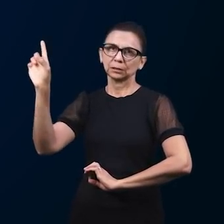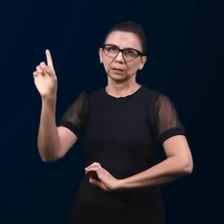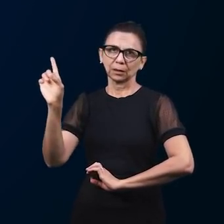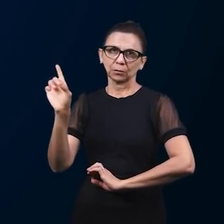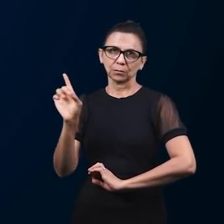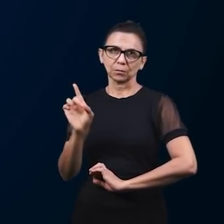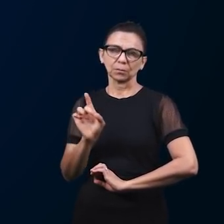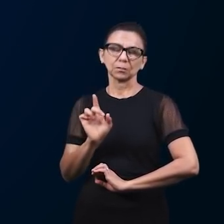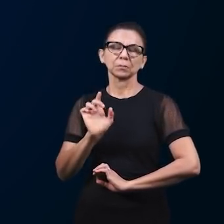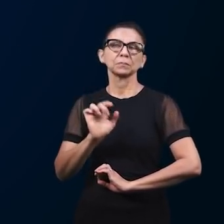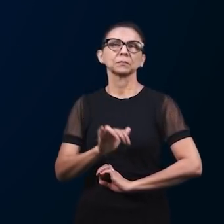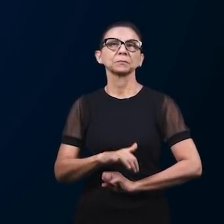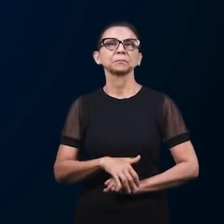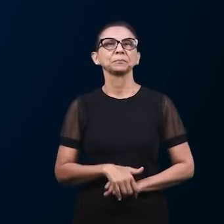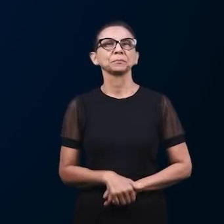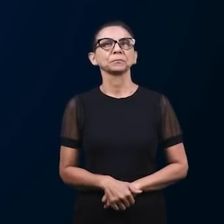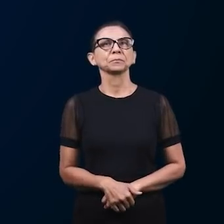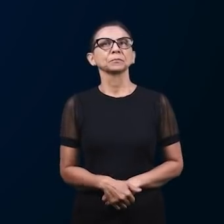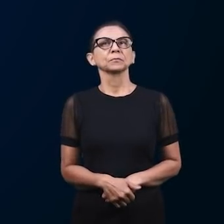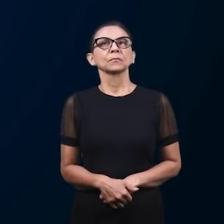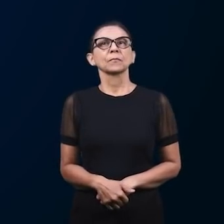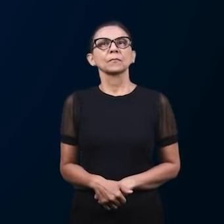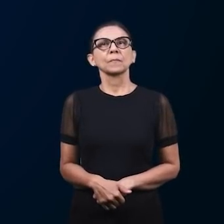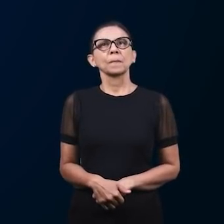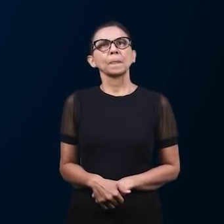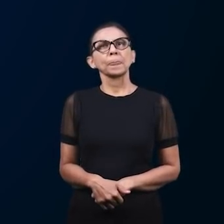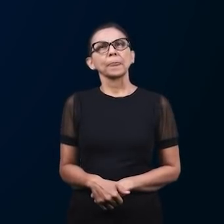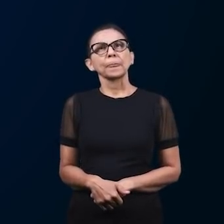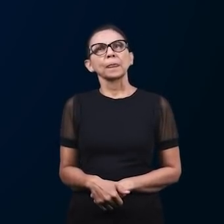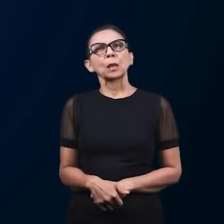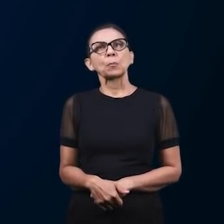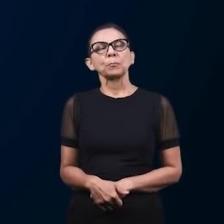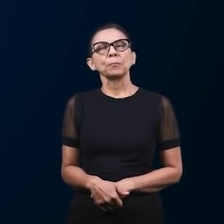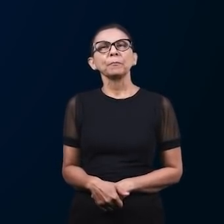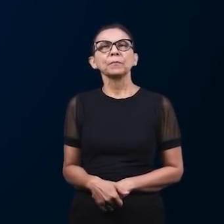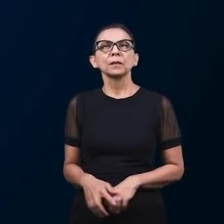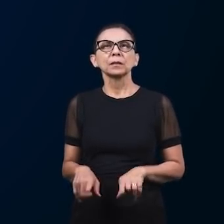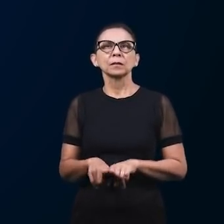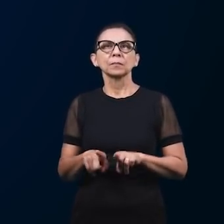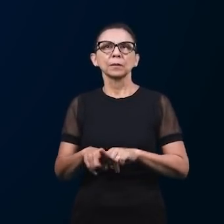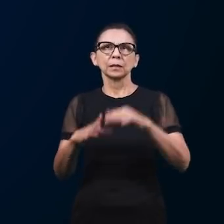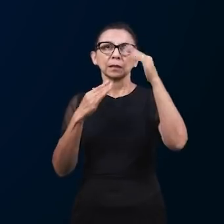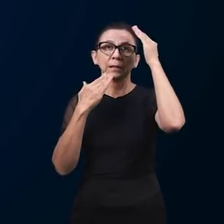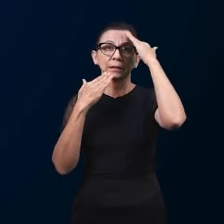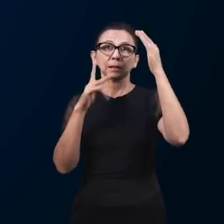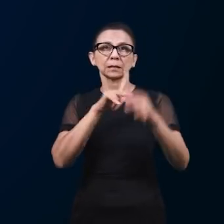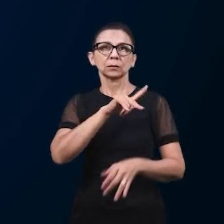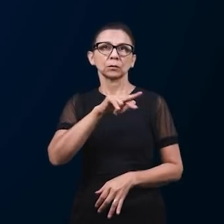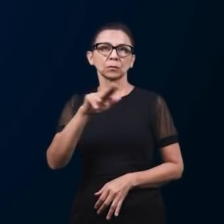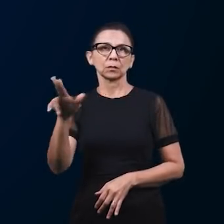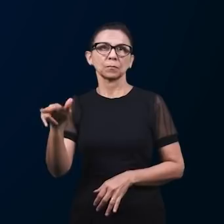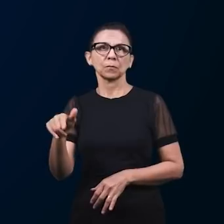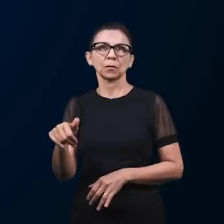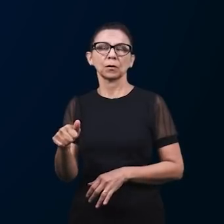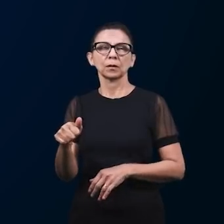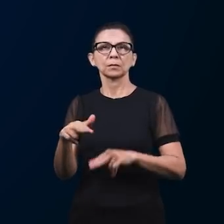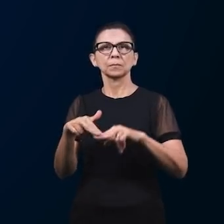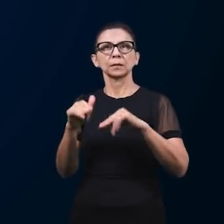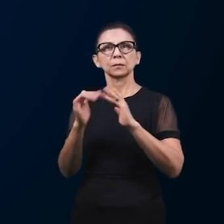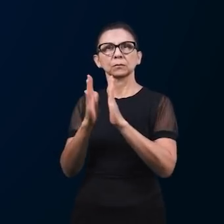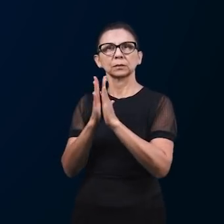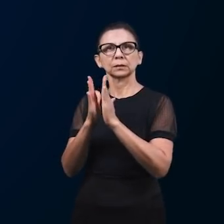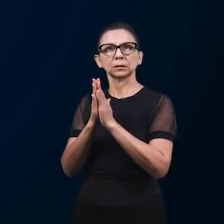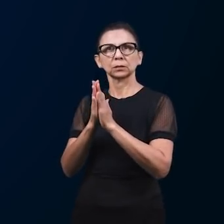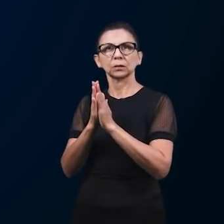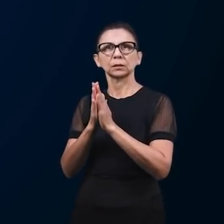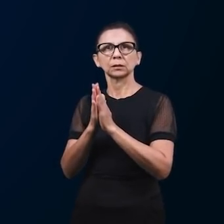og det fellesskapet som vi har i Guds kjærlighet. Så jeg vil takke dere for at dere ber for oss, og